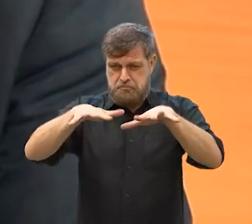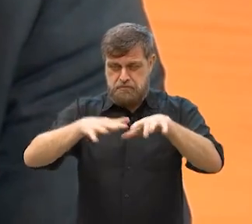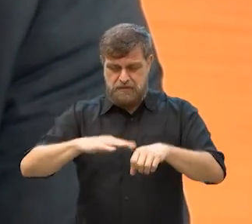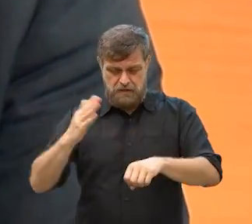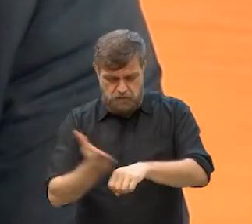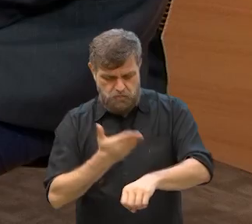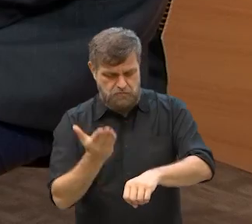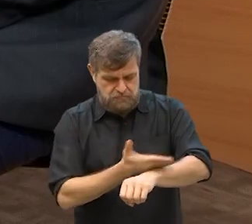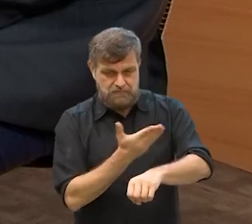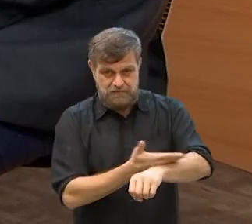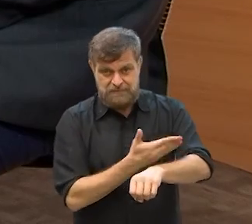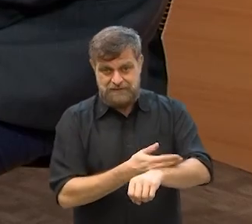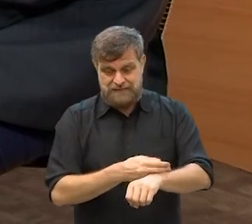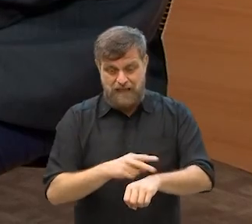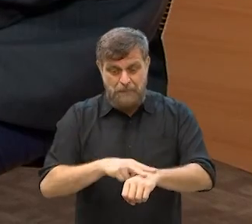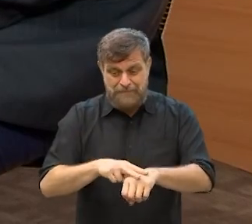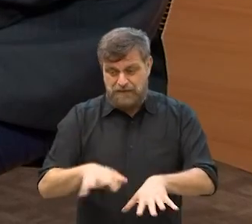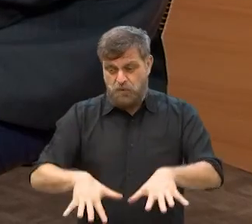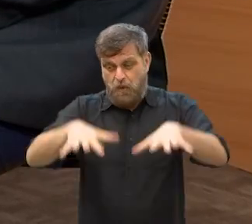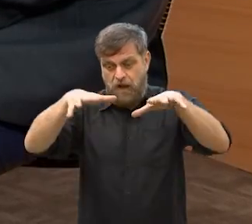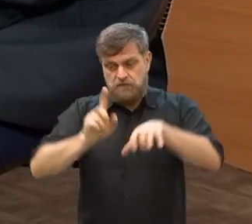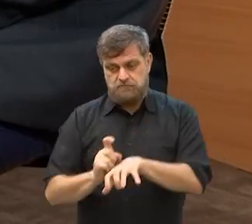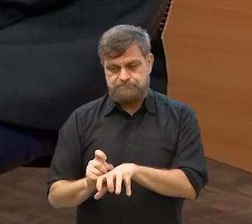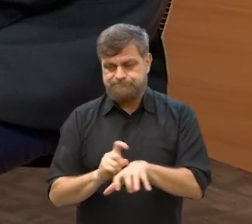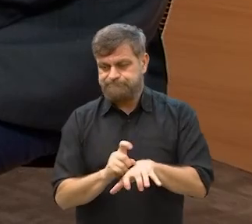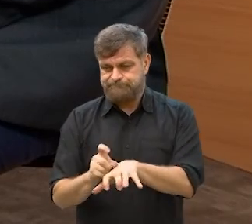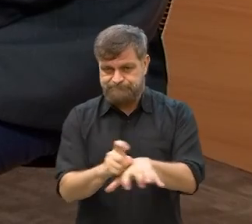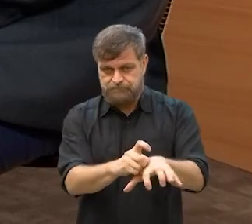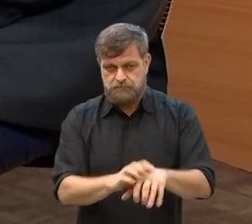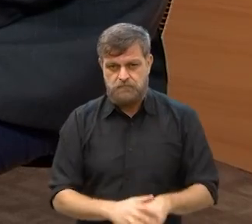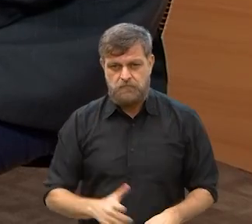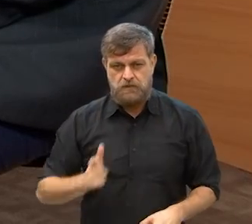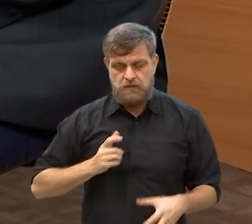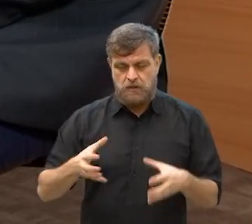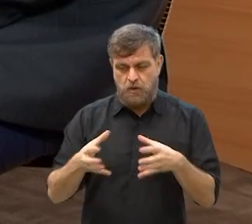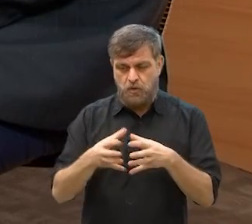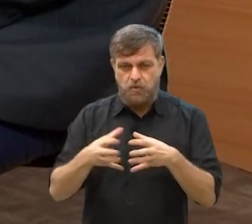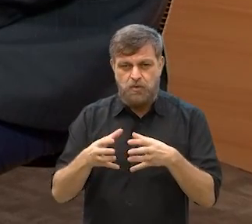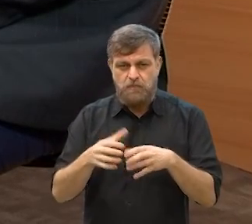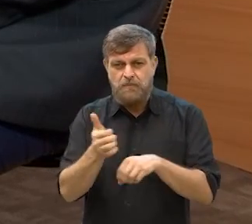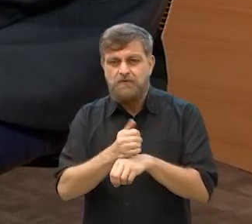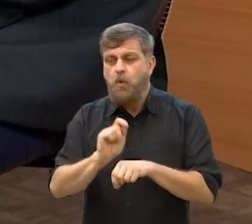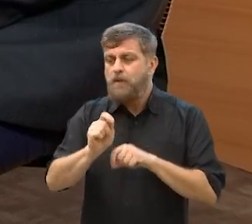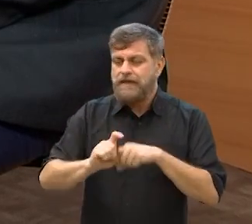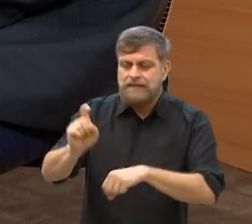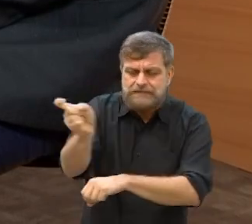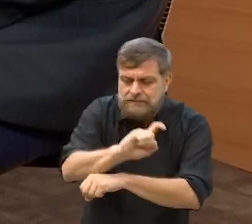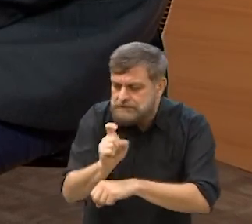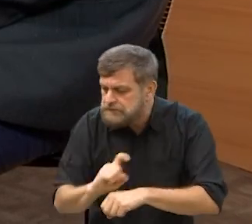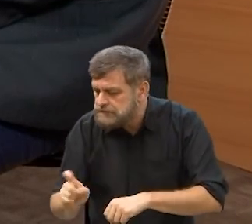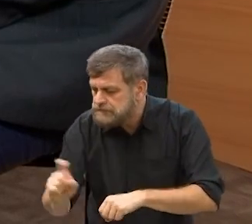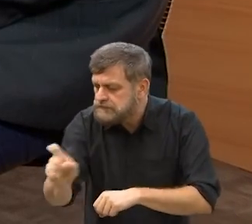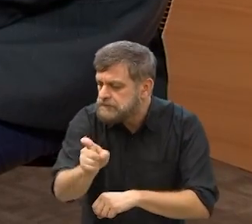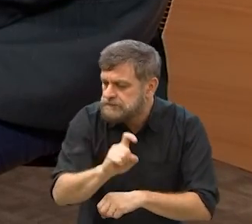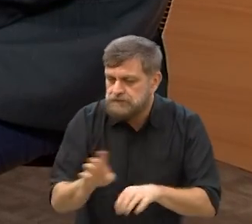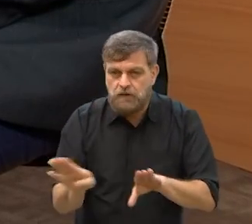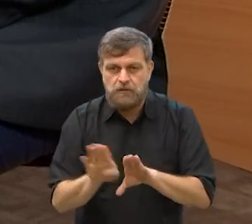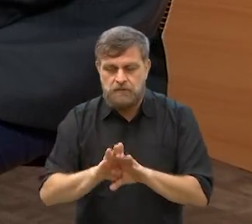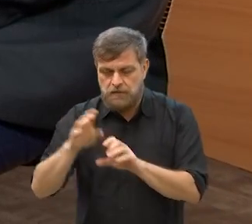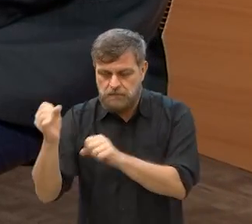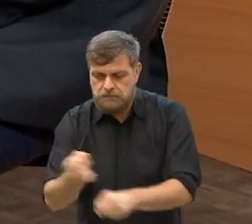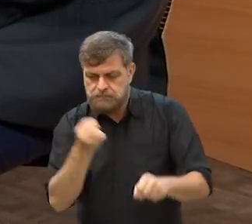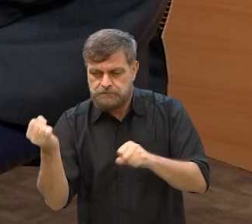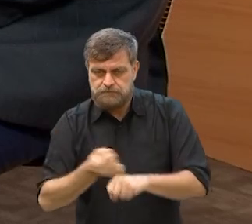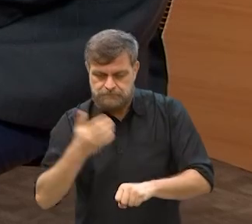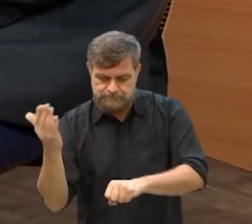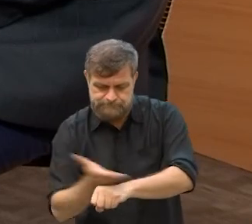a proliferação. Essa força-tarefa seria apenas jogar o veneno, alguma coisa assim? Ou, como o senhor disse, também limpar os